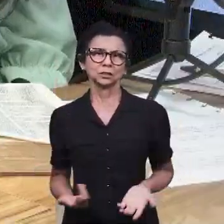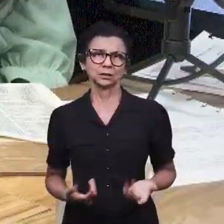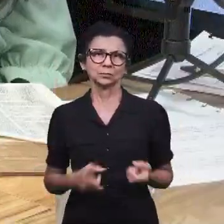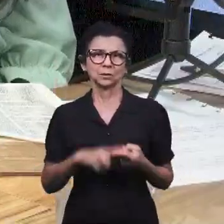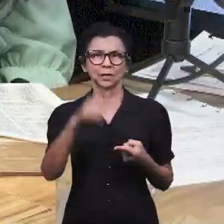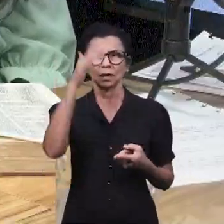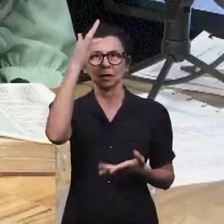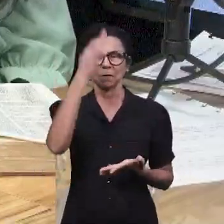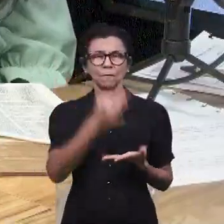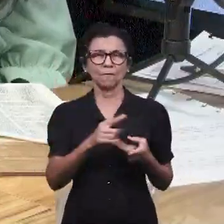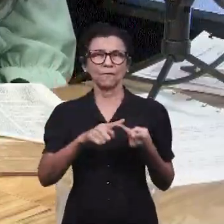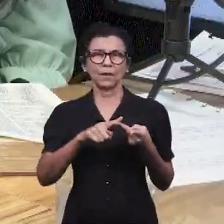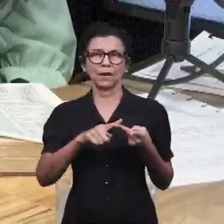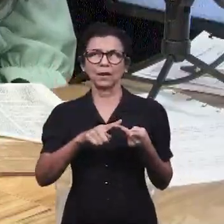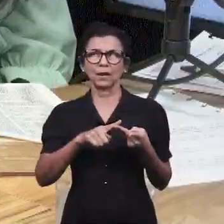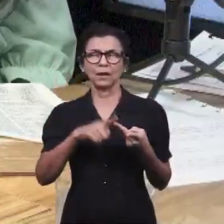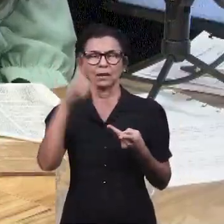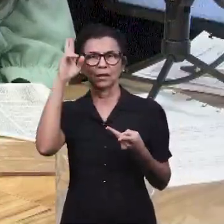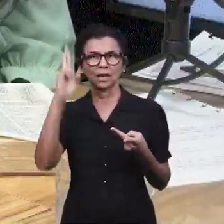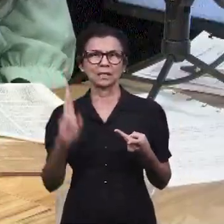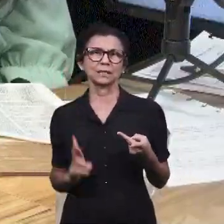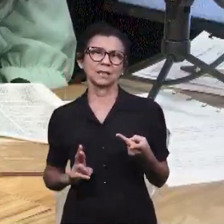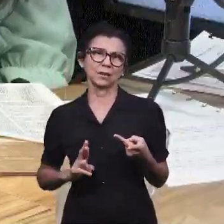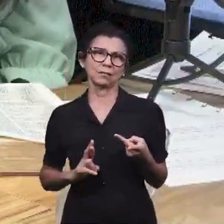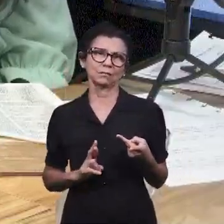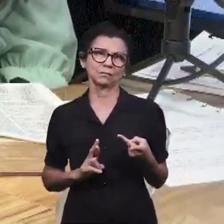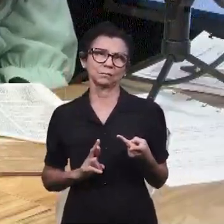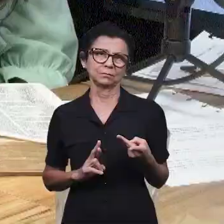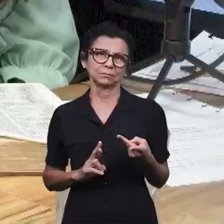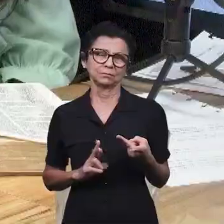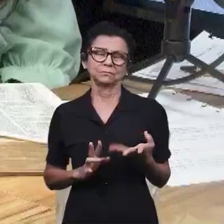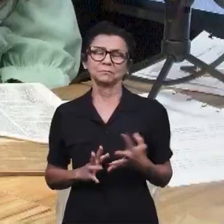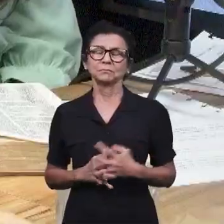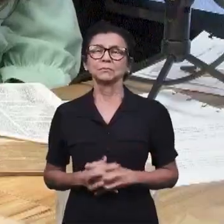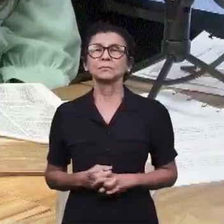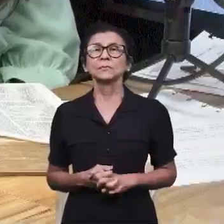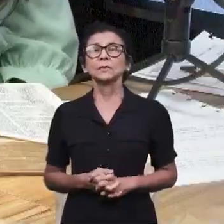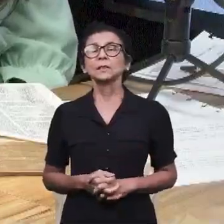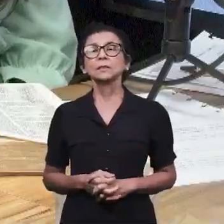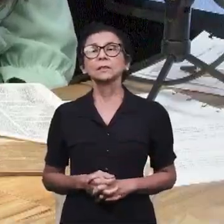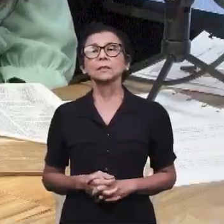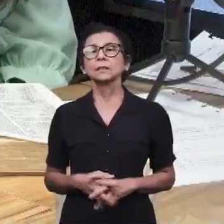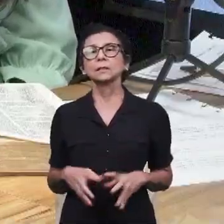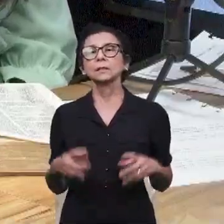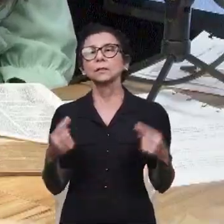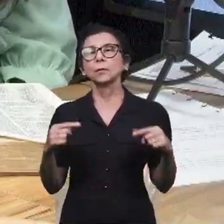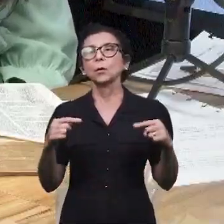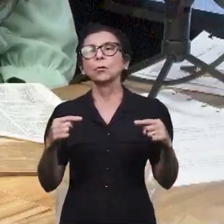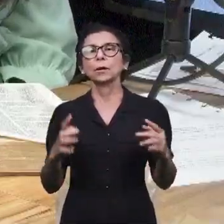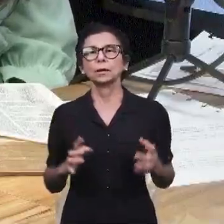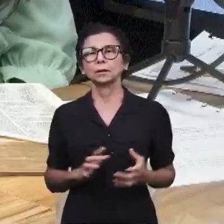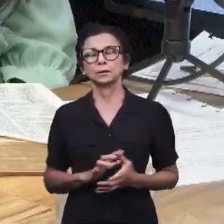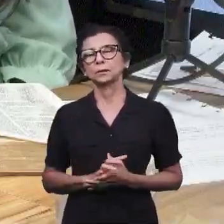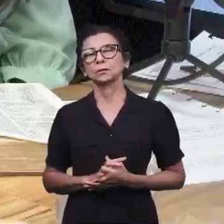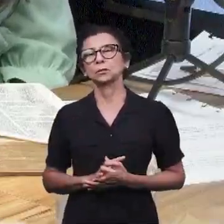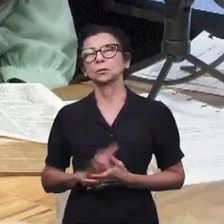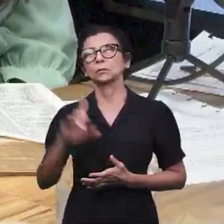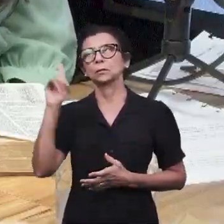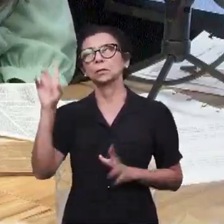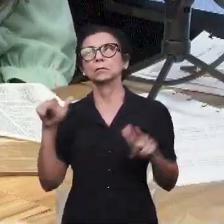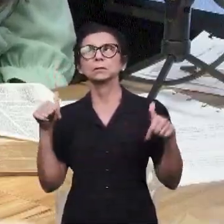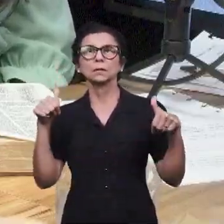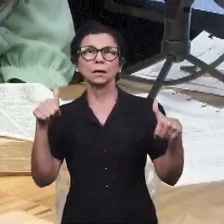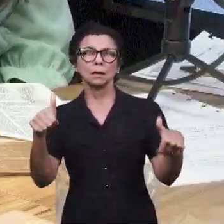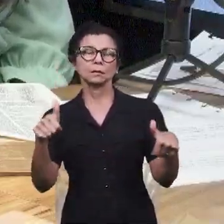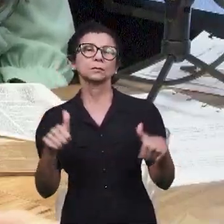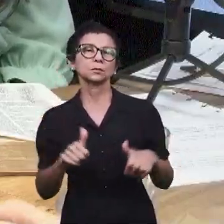são algo concorrente. O Senhor está muito além da nossa razão. Então, o Senhor age independente dos limites que nós mesmos colocamos. A vida racional,